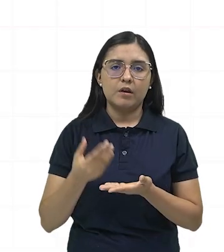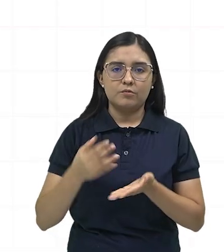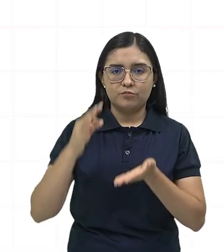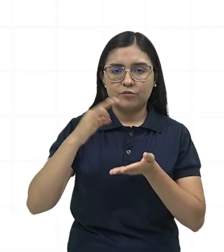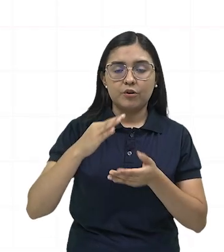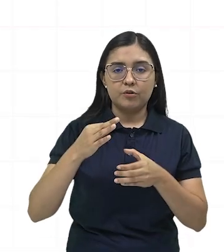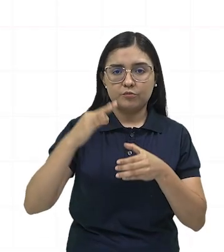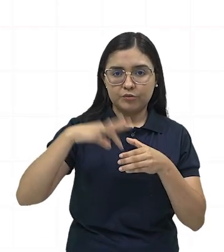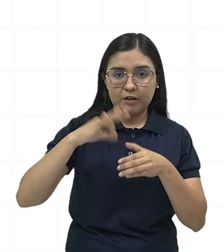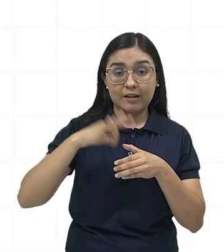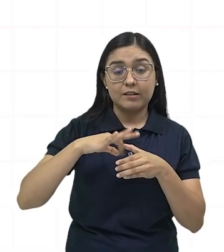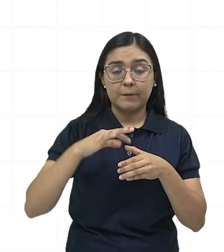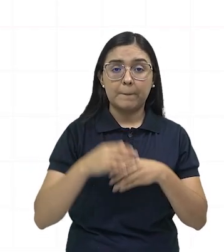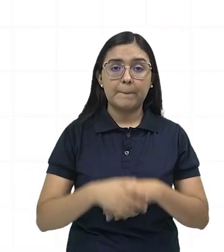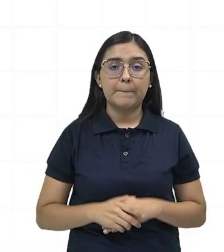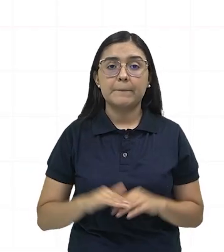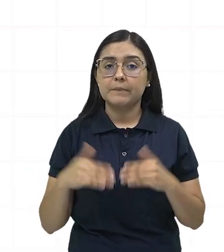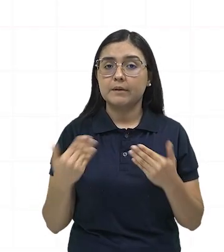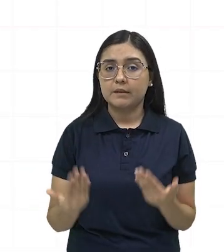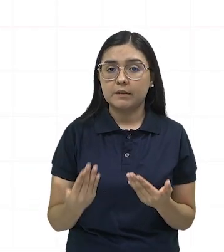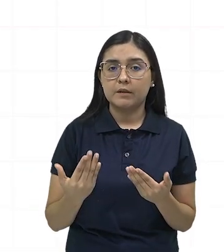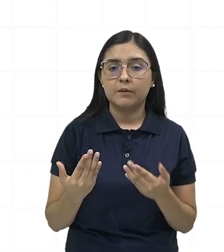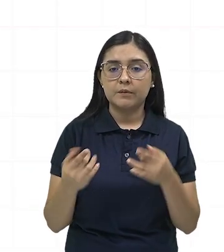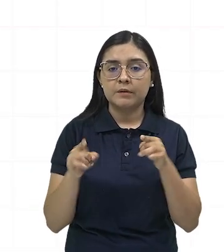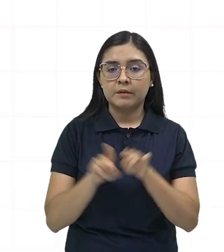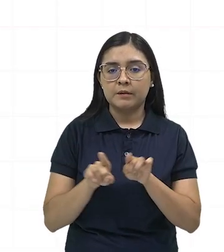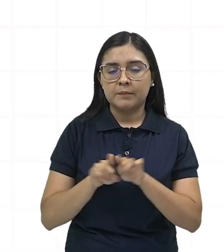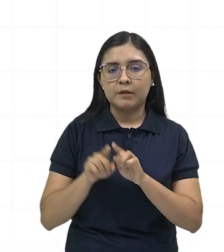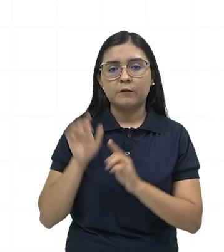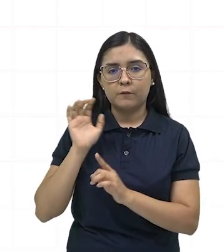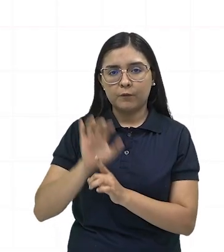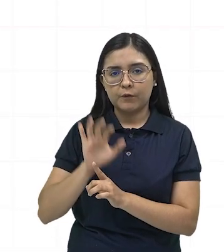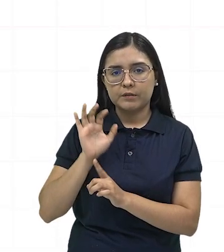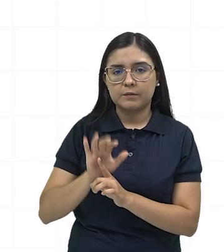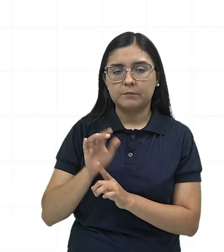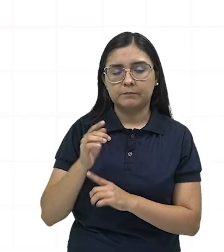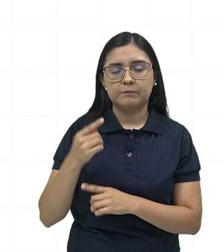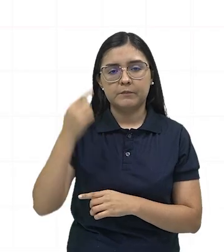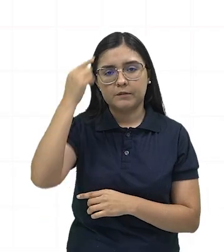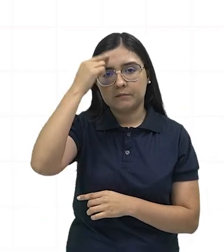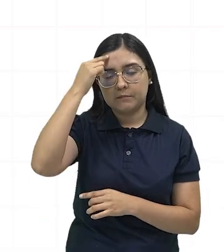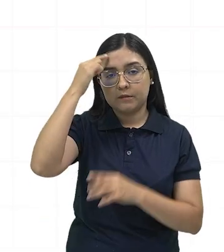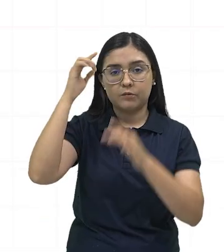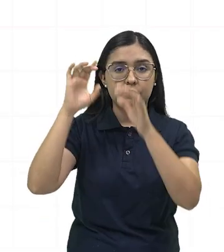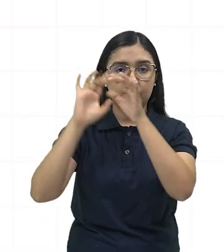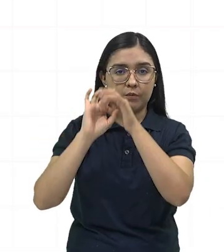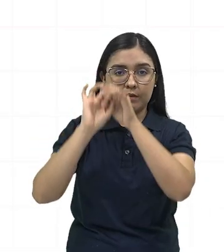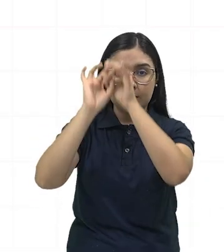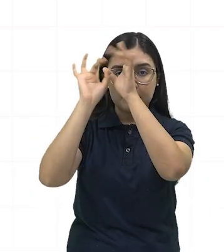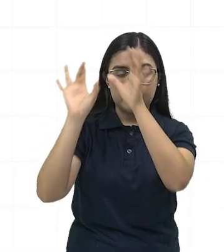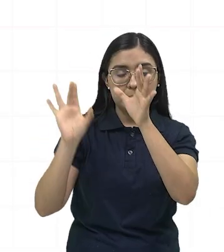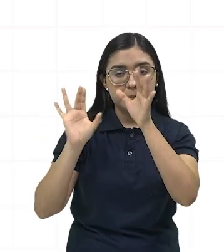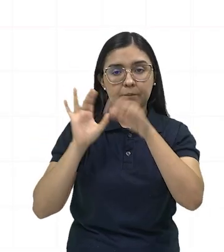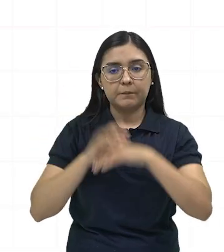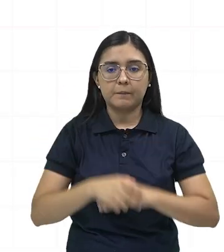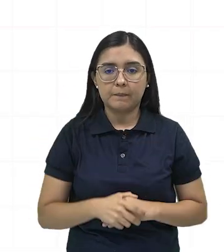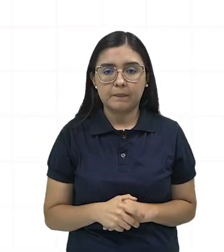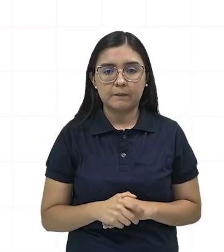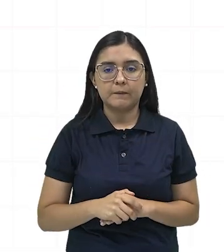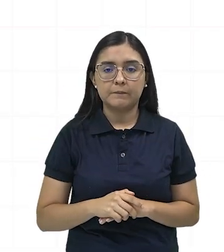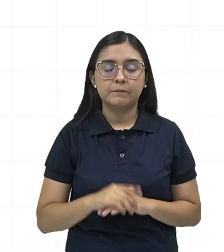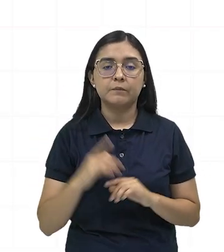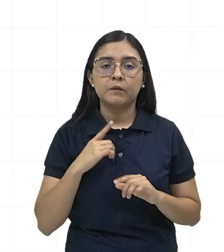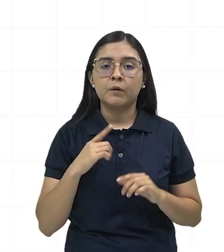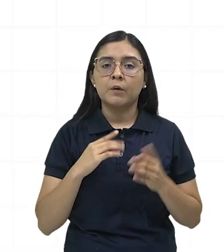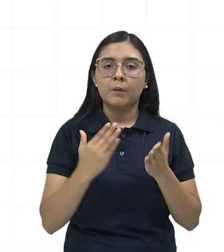Os colonos passam, então, muito também influenciados pelo pensamento liberal, né? Passam a